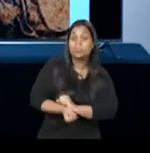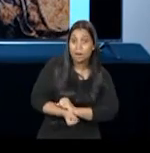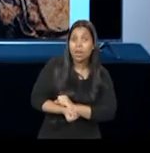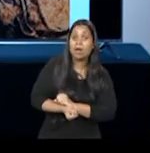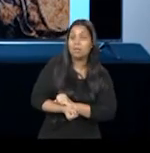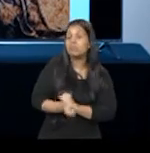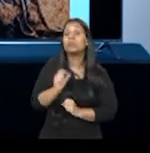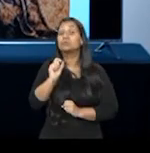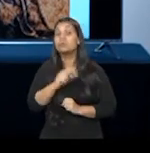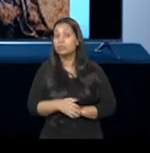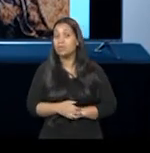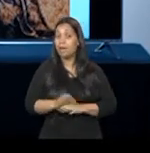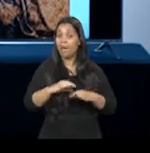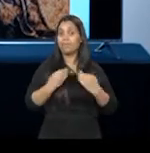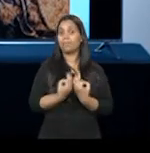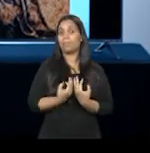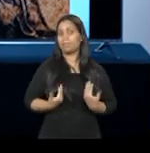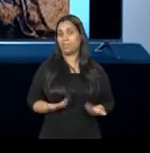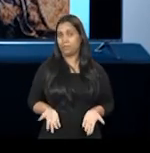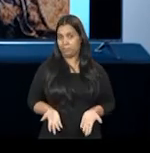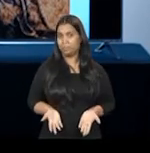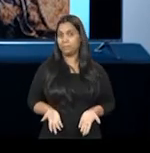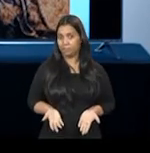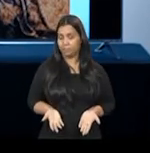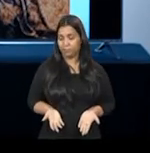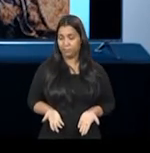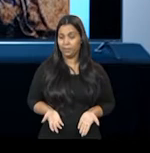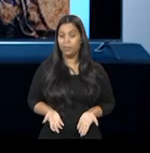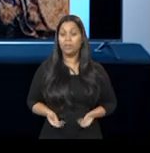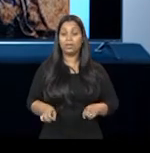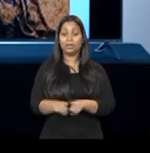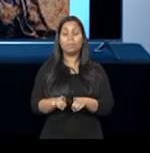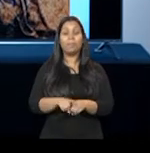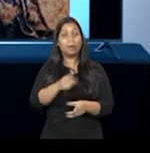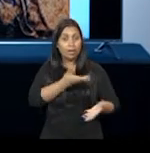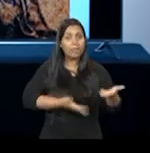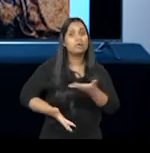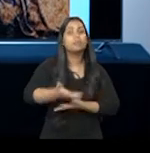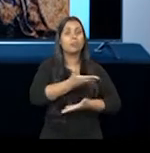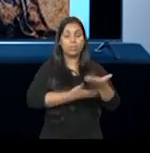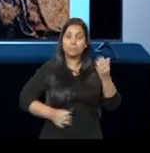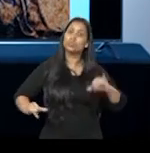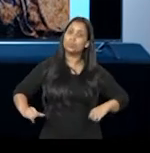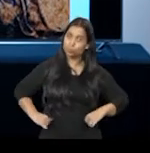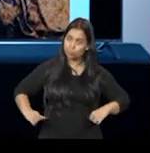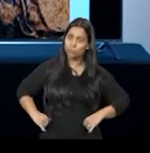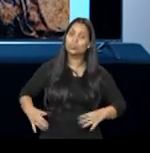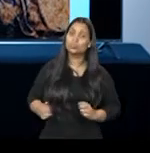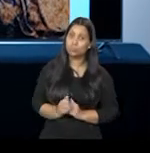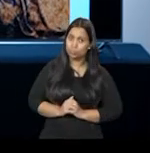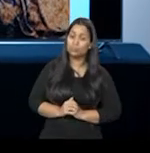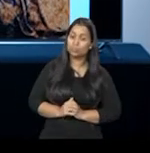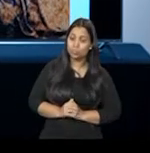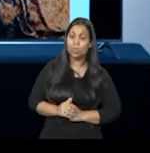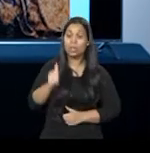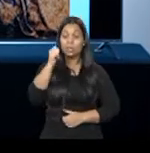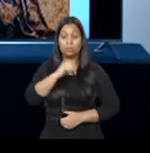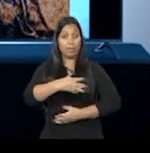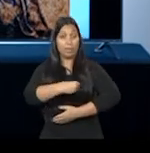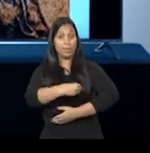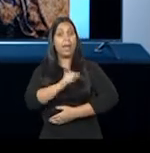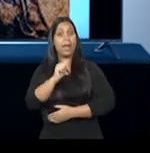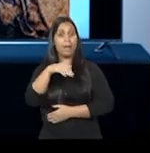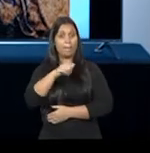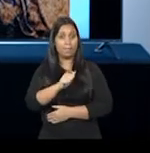uma ama de leite, do que pela sua própria família, né? Ainda assim, era uma relação de exploração, tá? Essas amas de leite